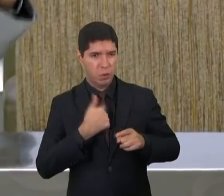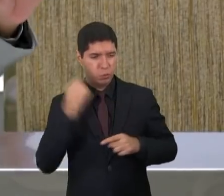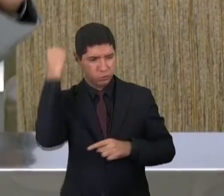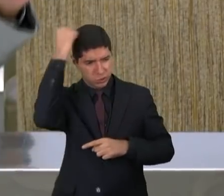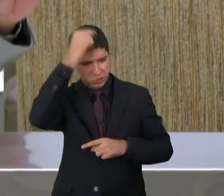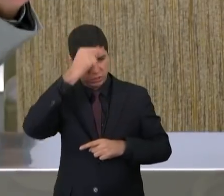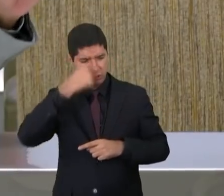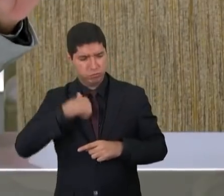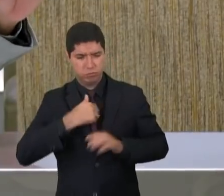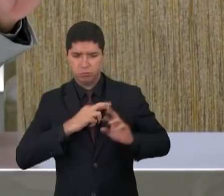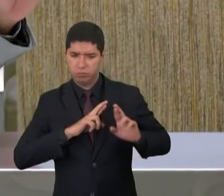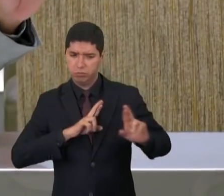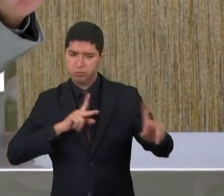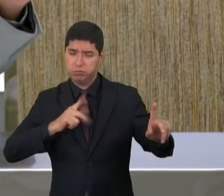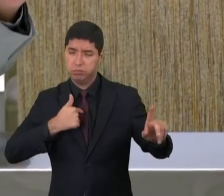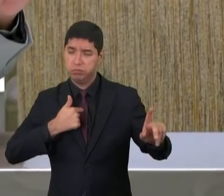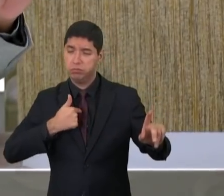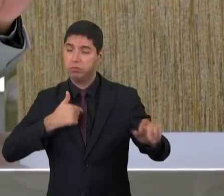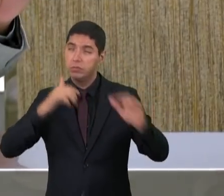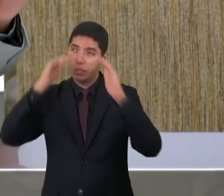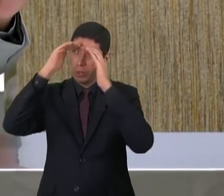Deus sobre as nossas vidas.